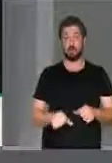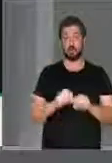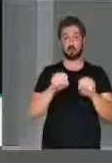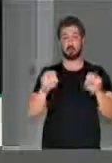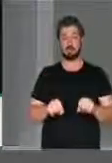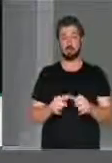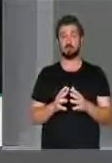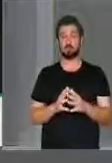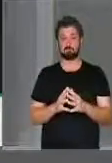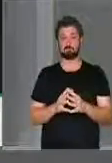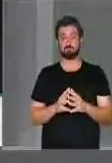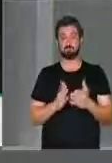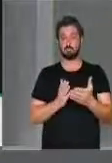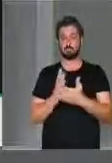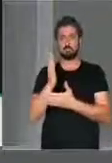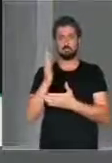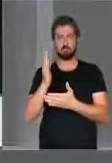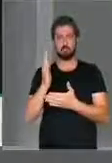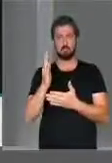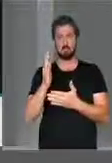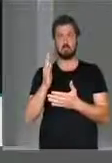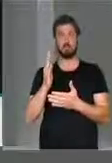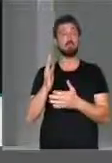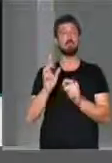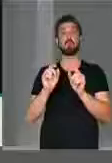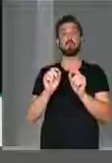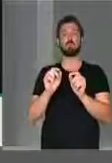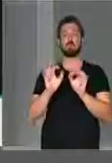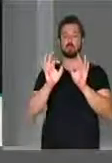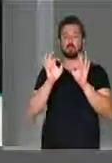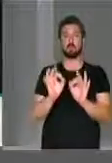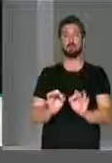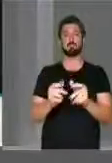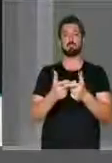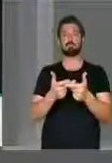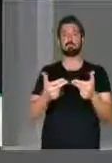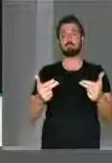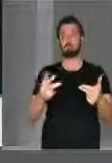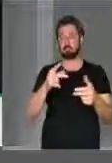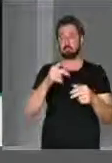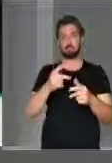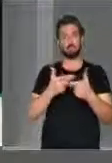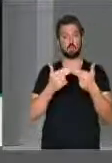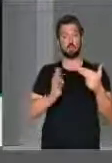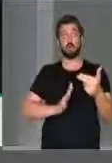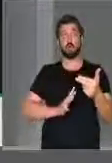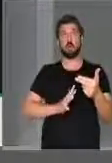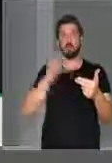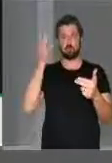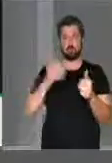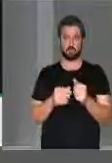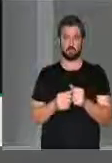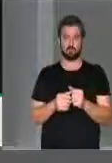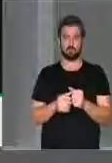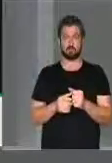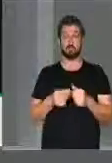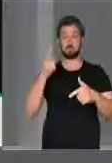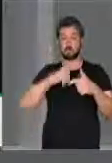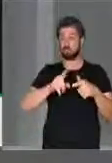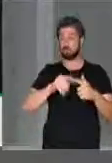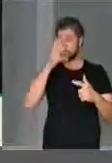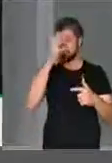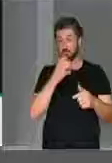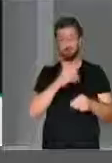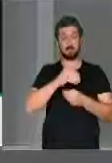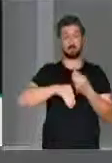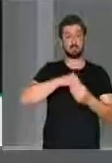sistema. Vamos aprovar exatamente uma grande jabuticaba, uma grande Torre de Babel,